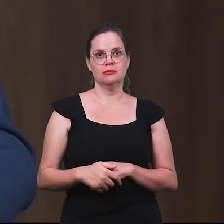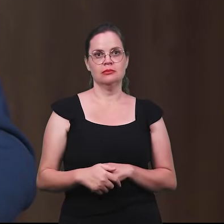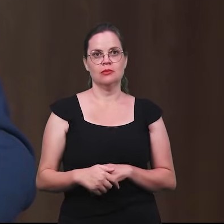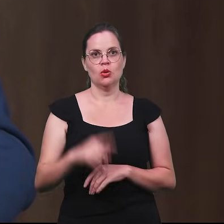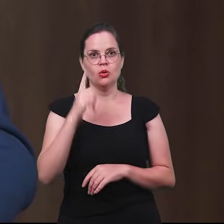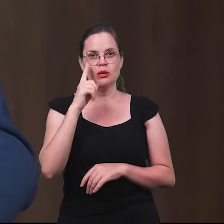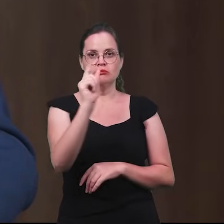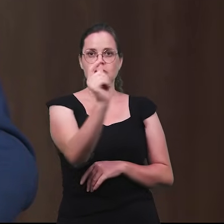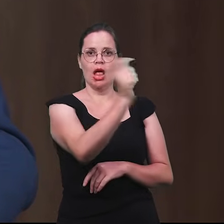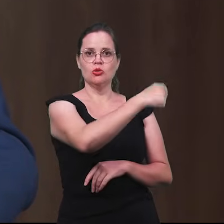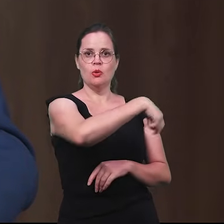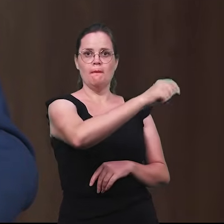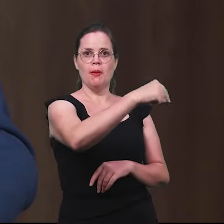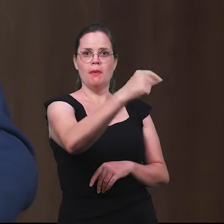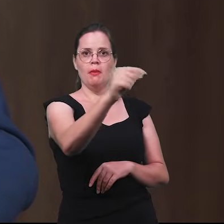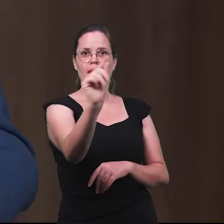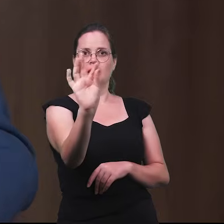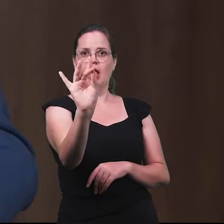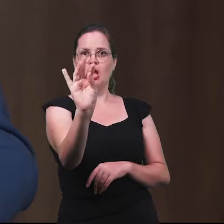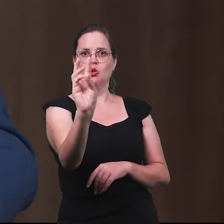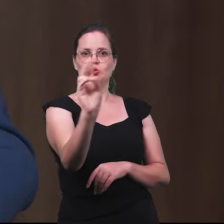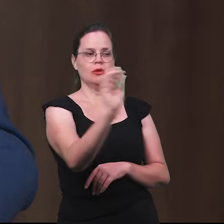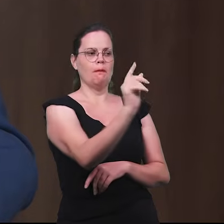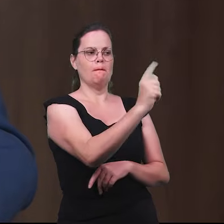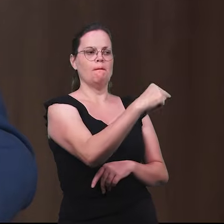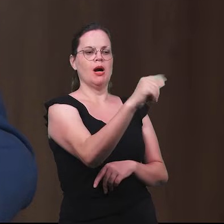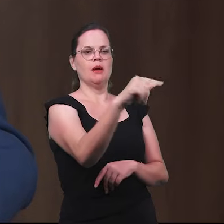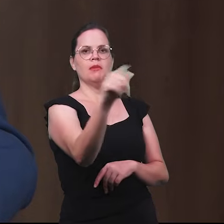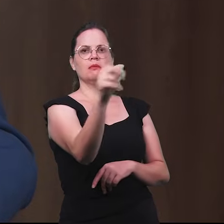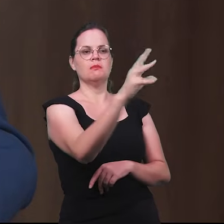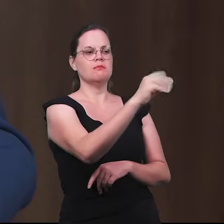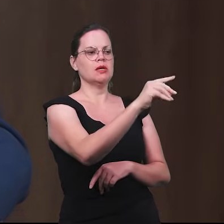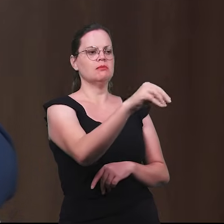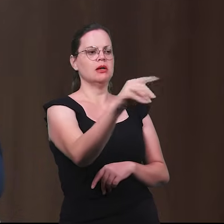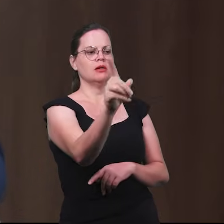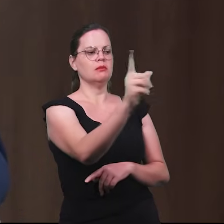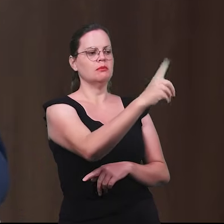os dedos escrevendo uma mensagem.